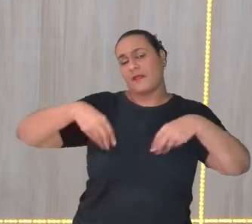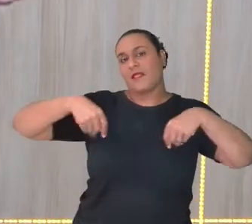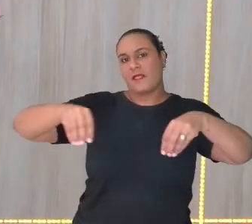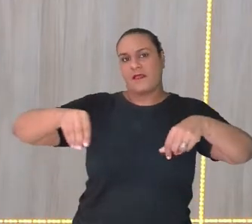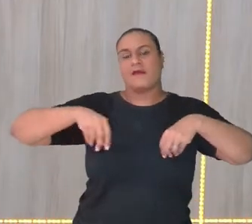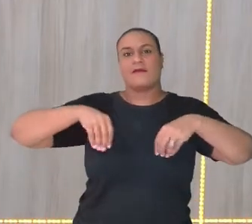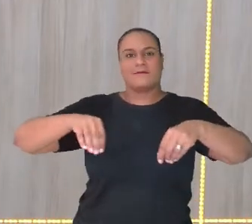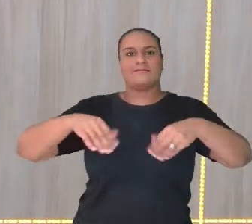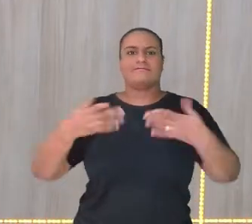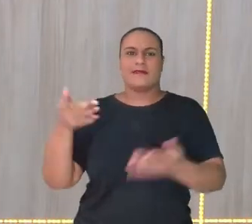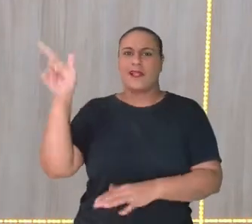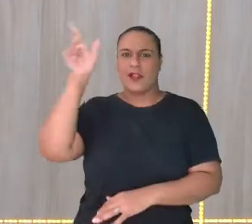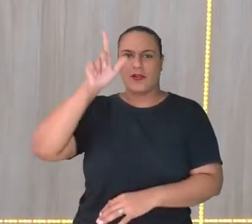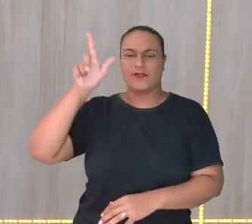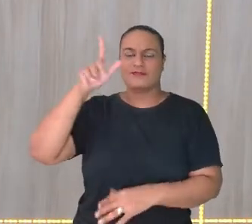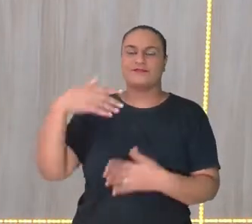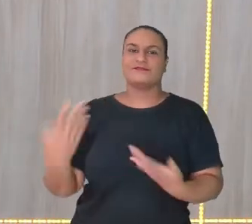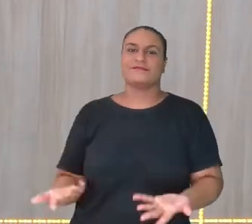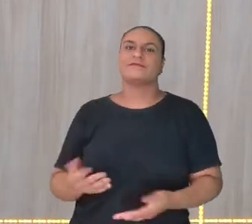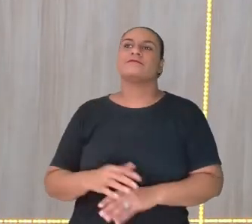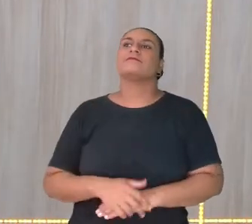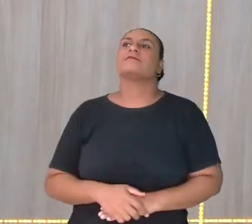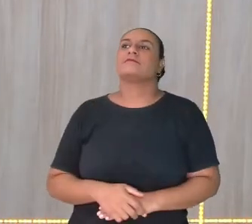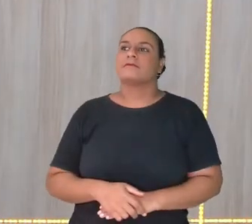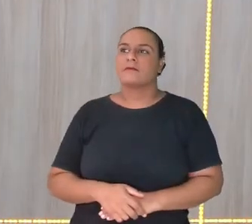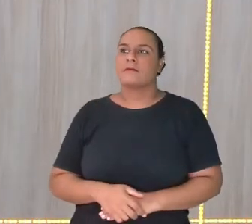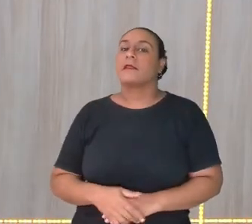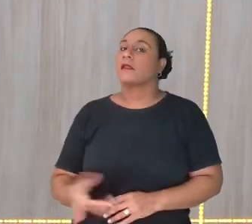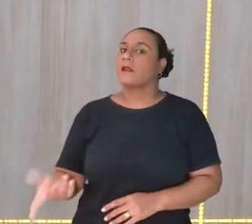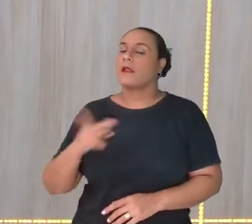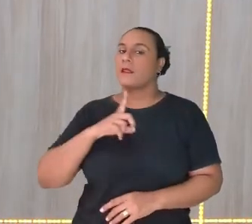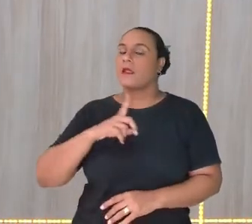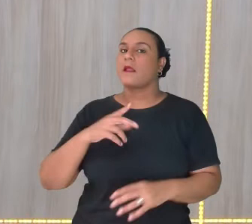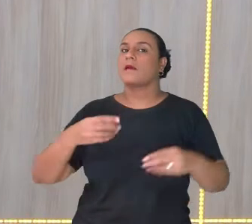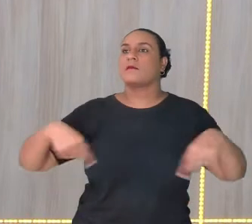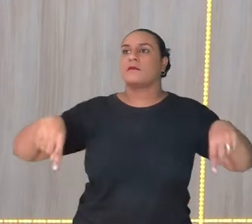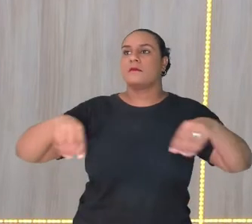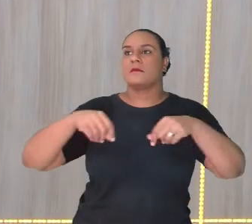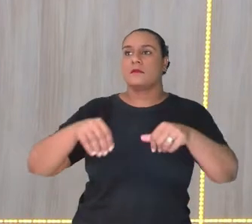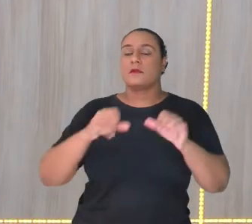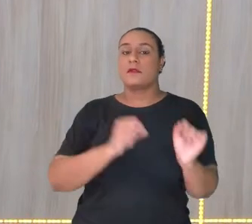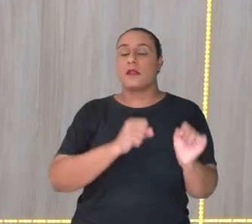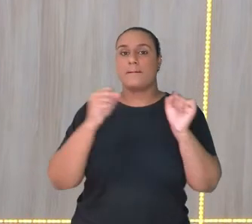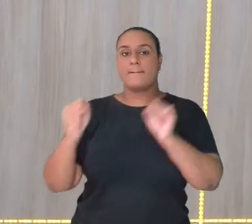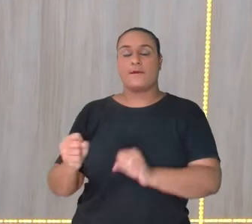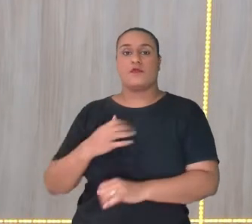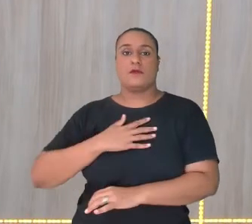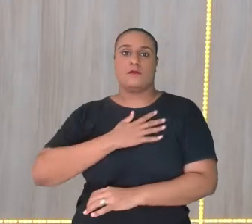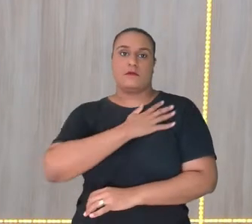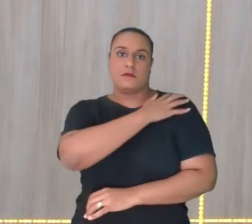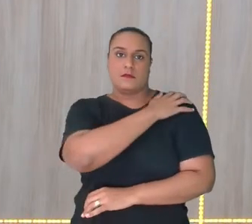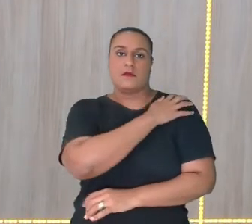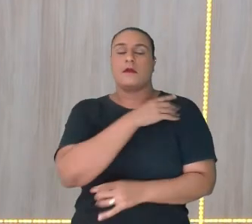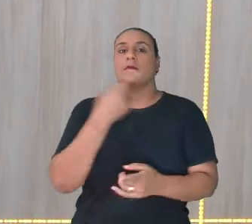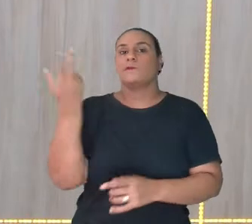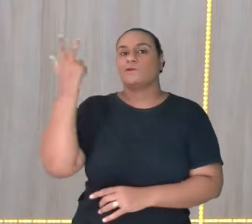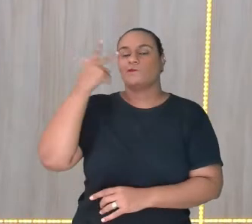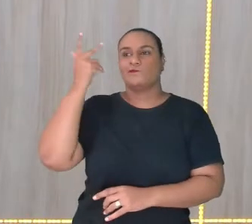lógica, né? Então, o senhor de terra possui a terra. Tinha poder militar, né? Porque